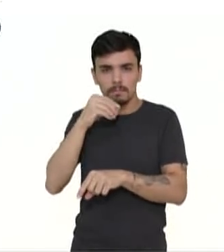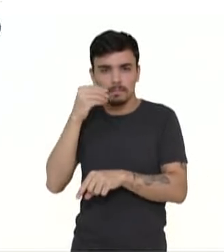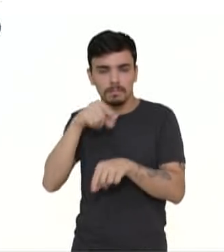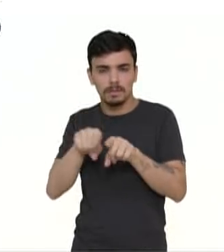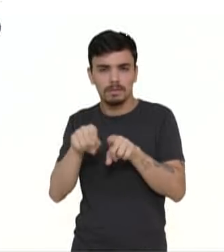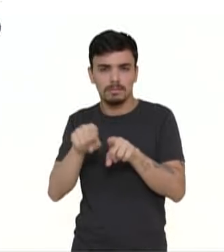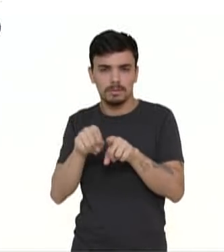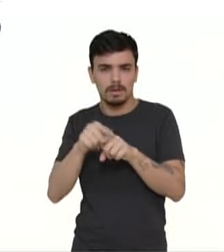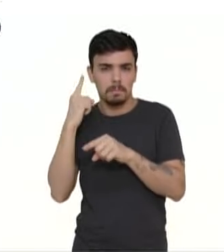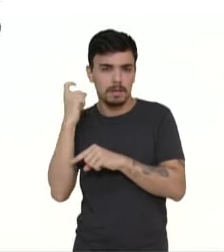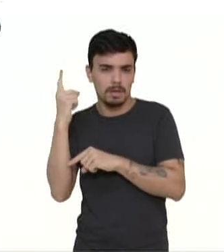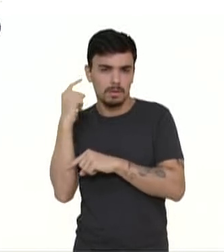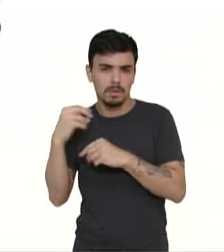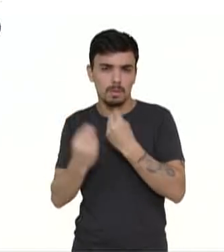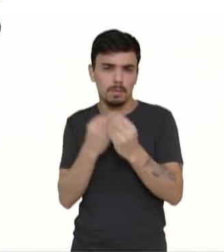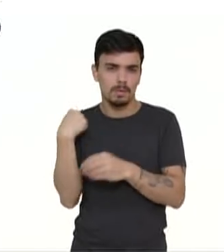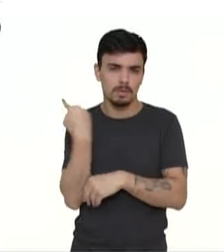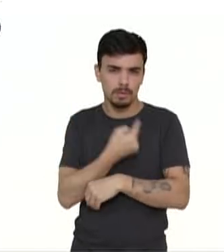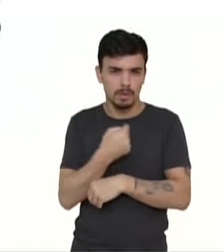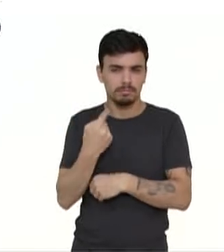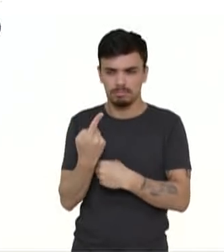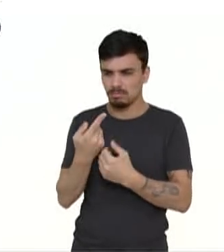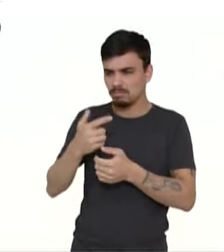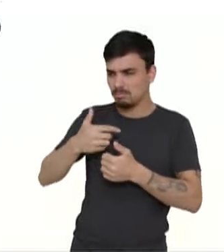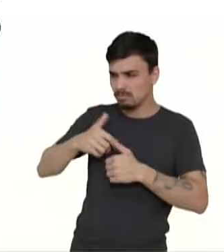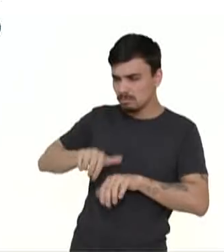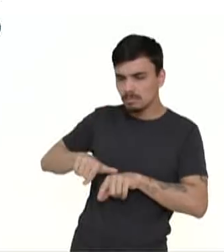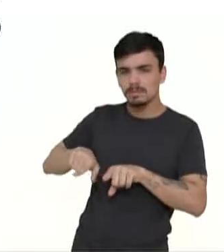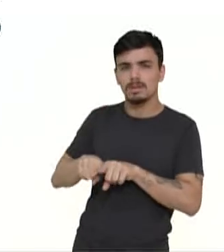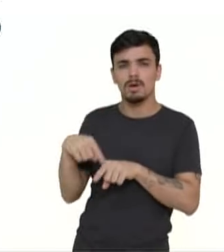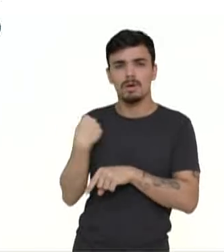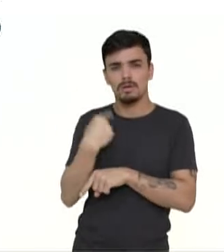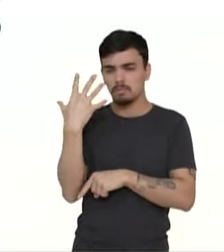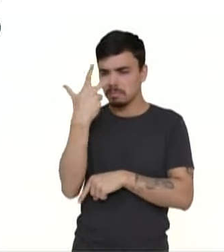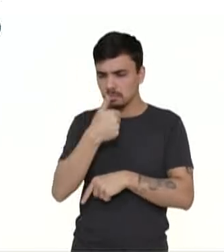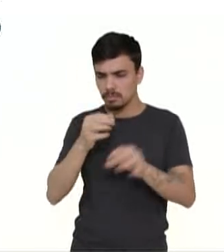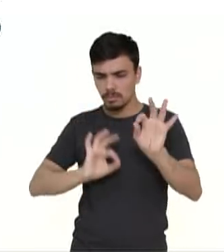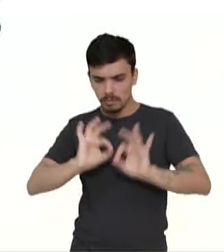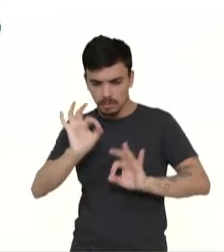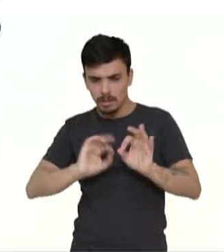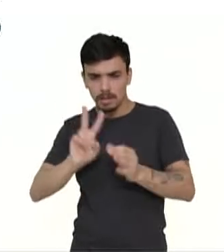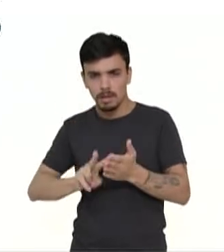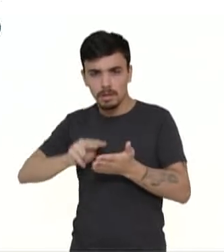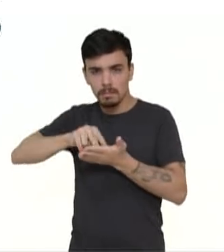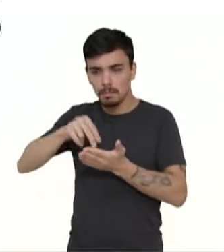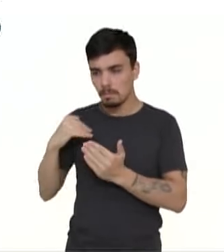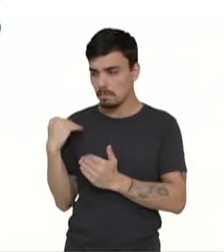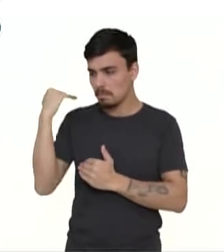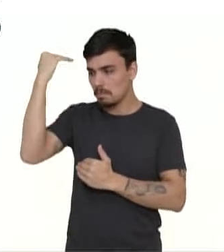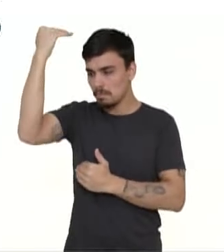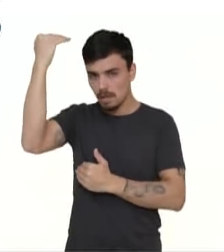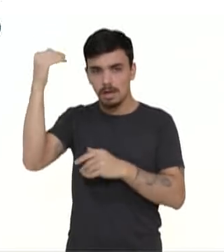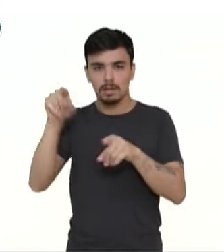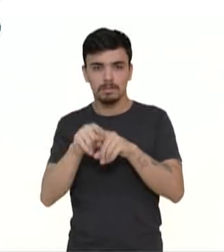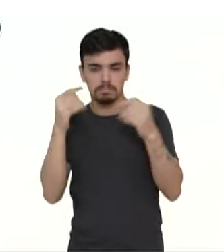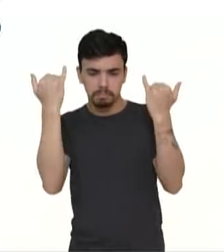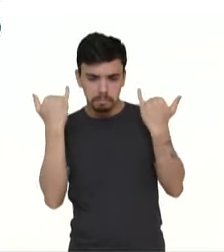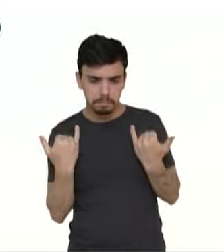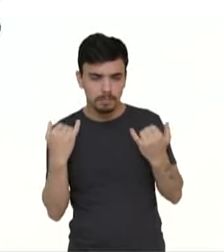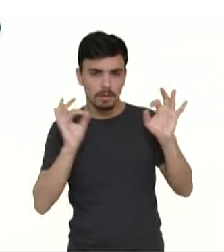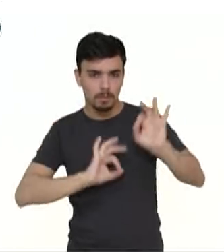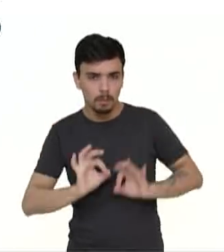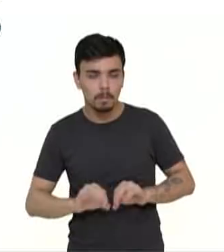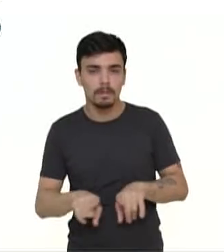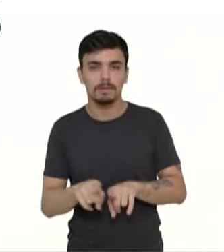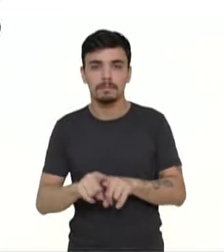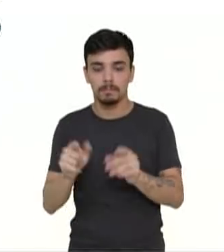nos odiar, nós que éramos imperdoavelmente bonitinhas, esguias, altinhas, de cabelos livres. Comigo